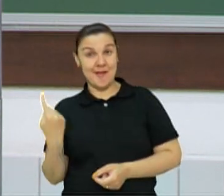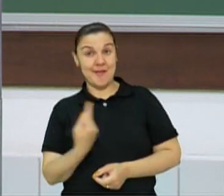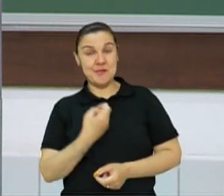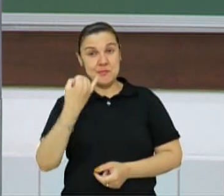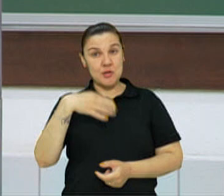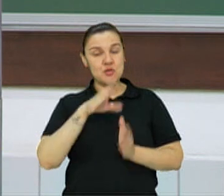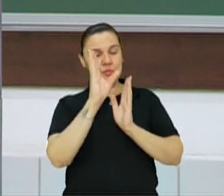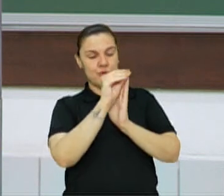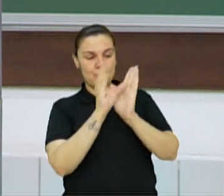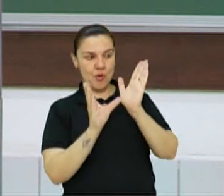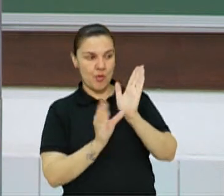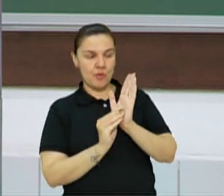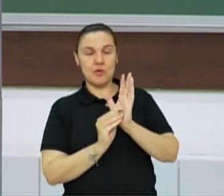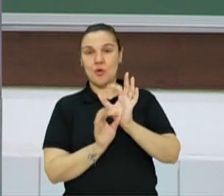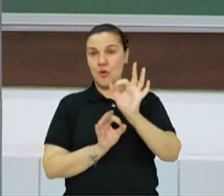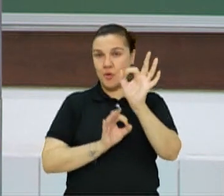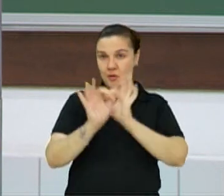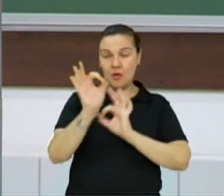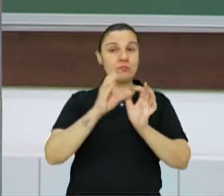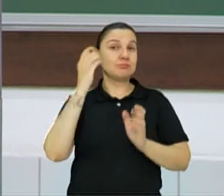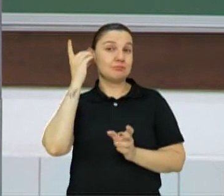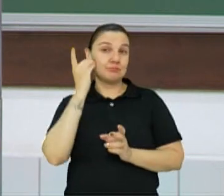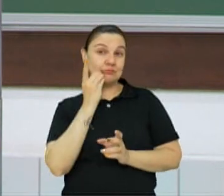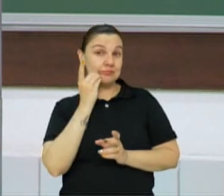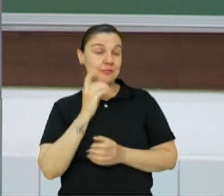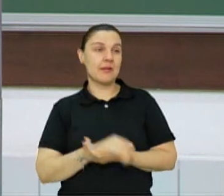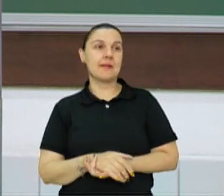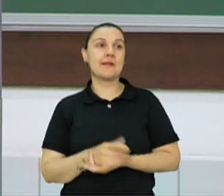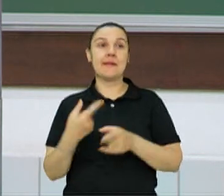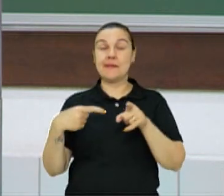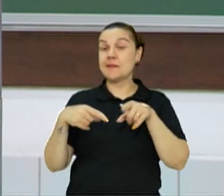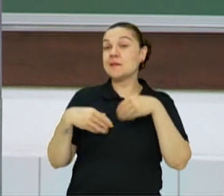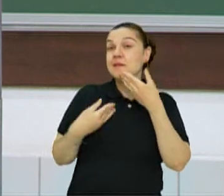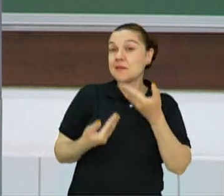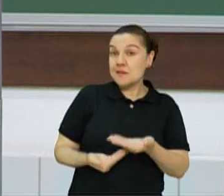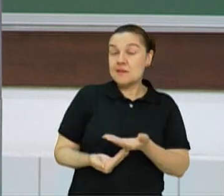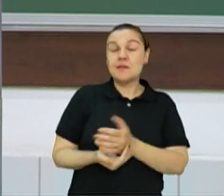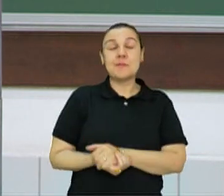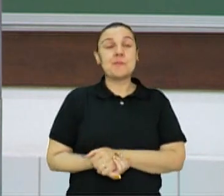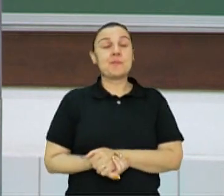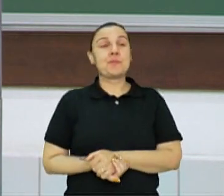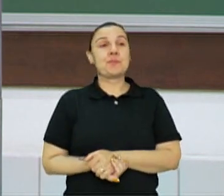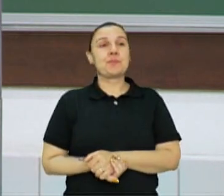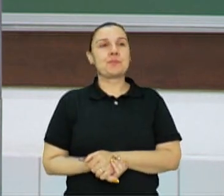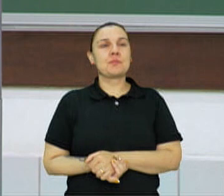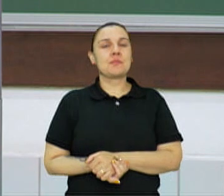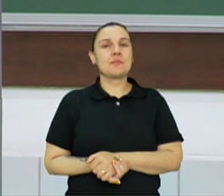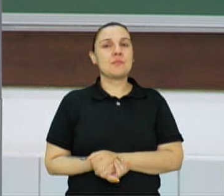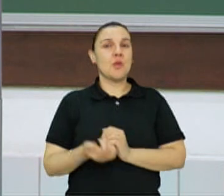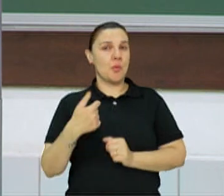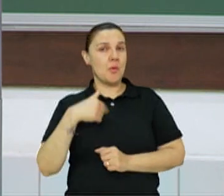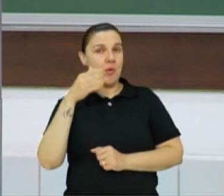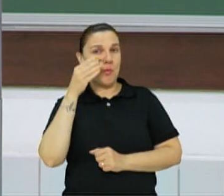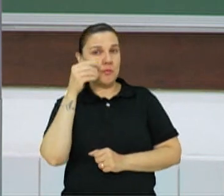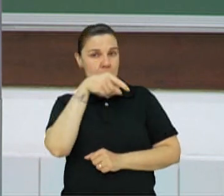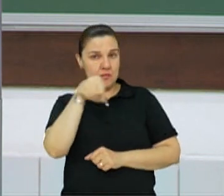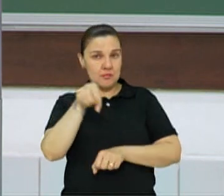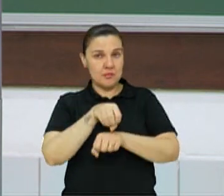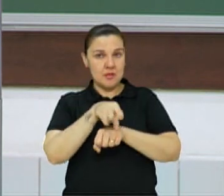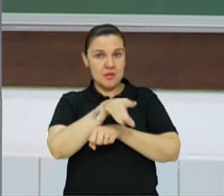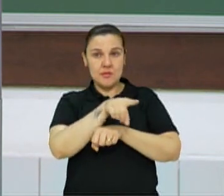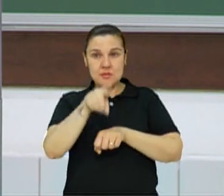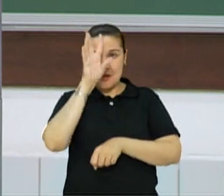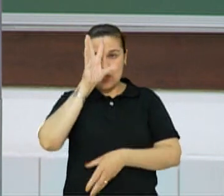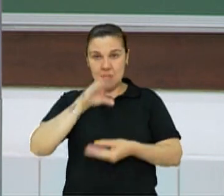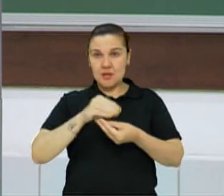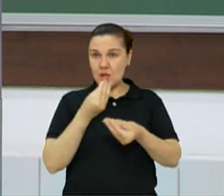dos conceitos administrados por Charles Darwin e Wallace. Então, o meu interesse é fazer com que vocês entendam